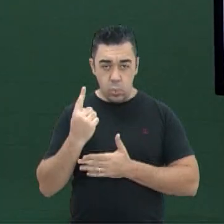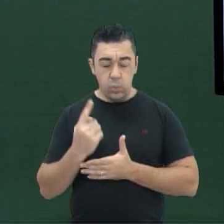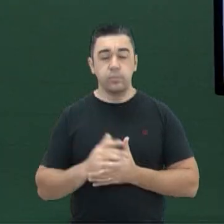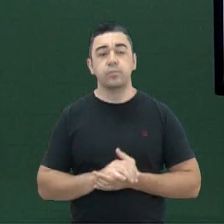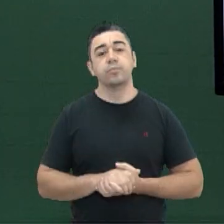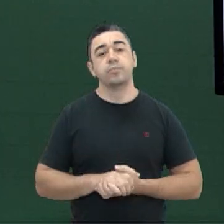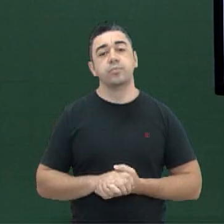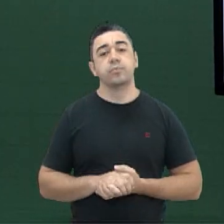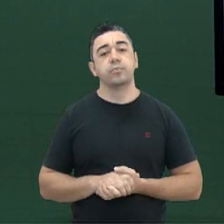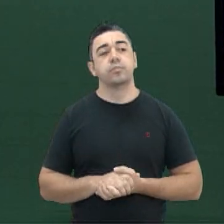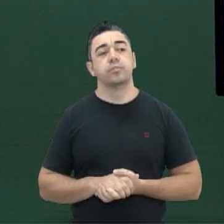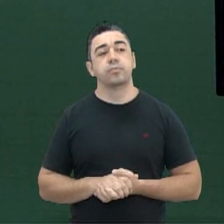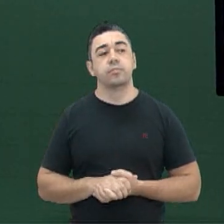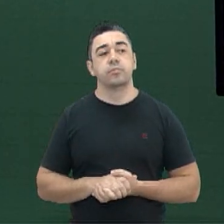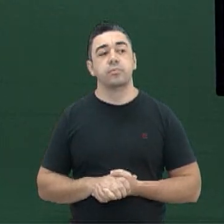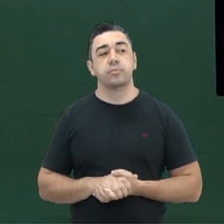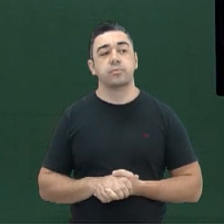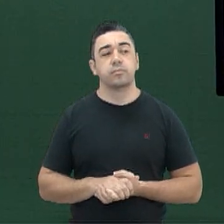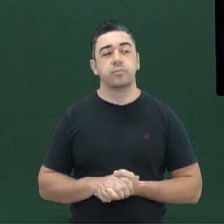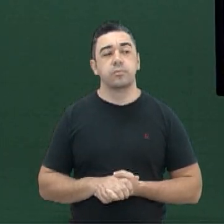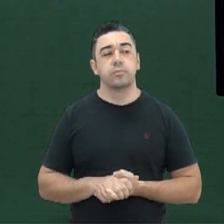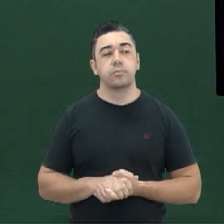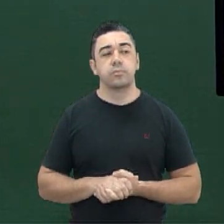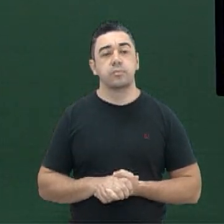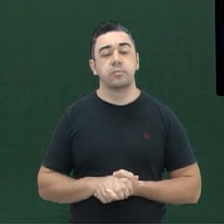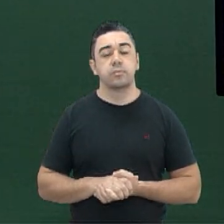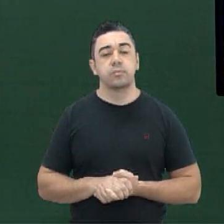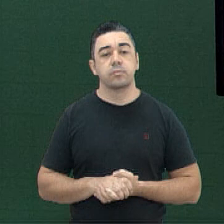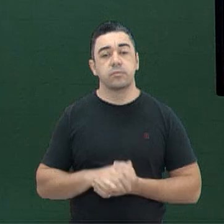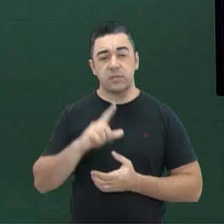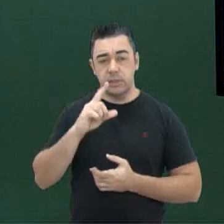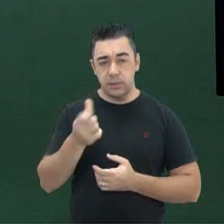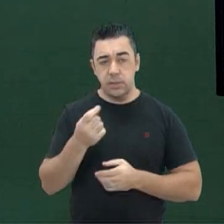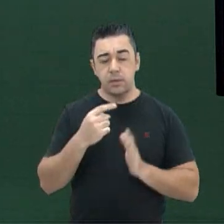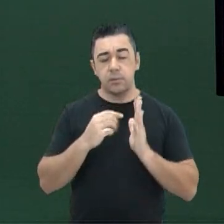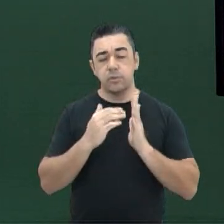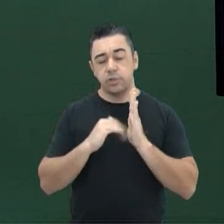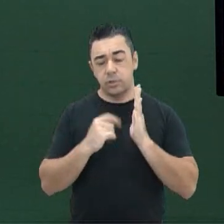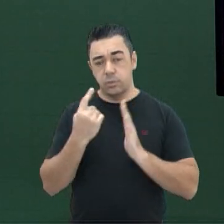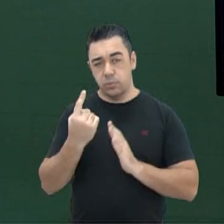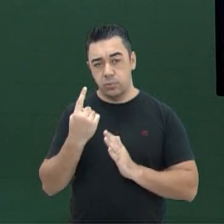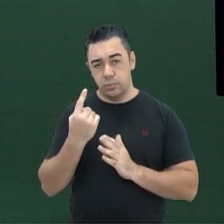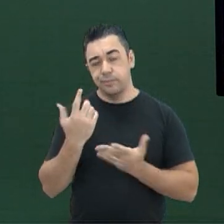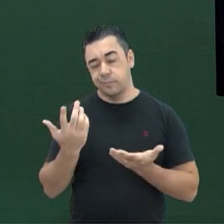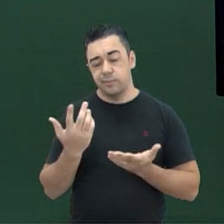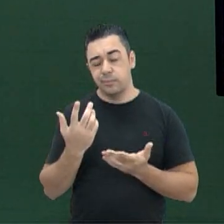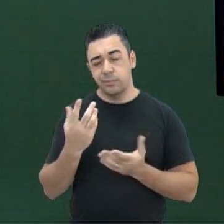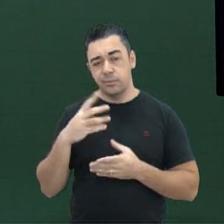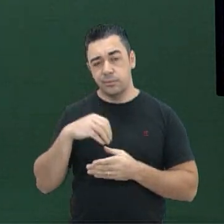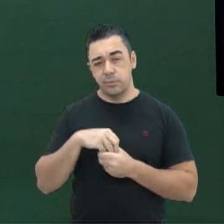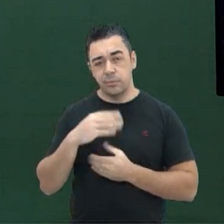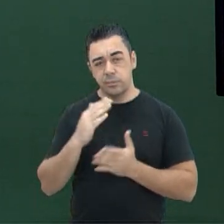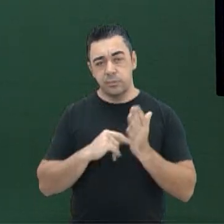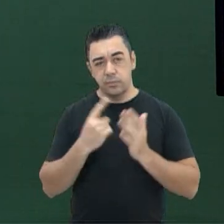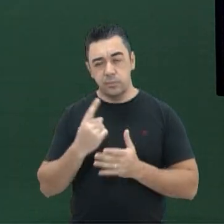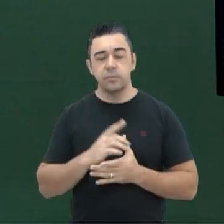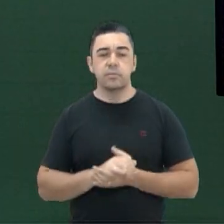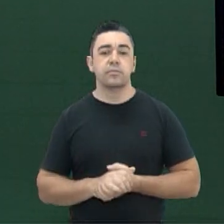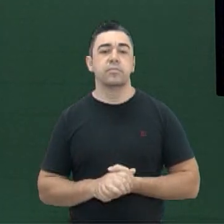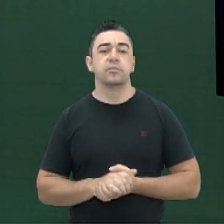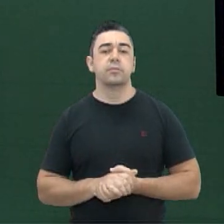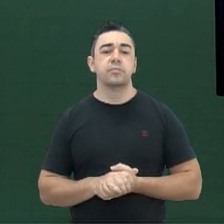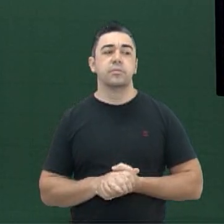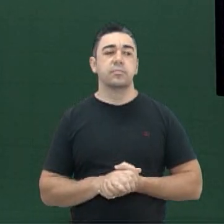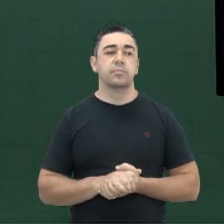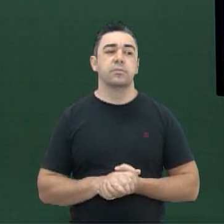1. 16 menos 1, tá? Pega o 16, o radicando, o número que está dentro da raiz, e subtrai.